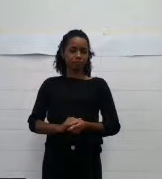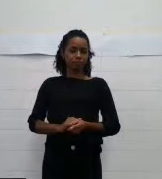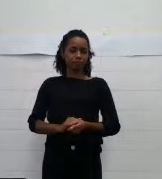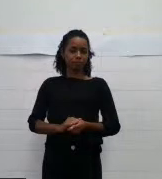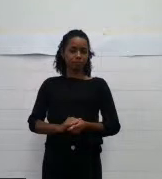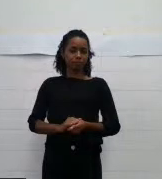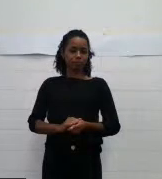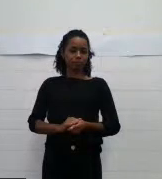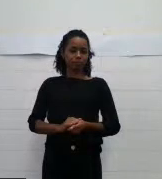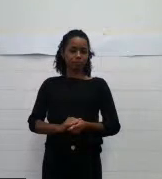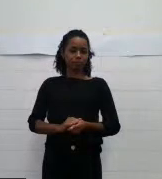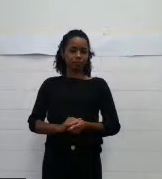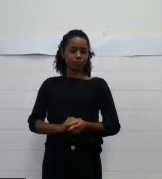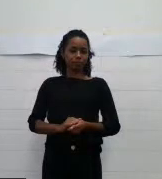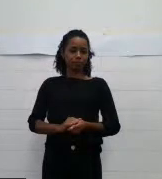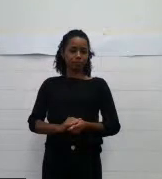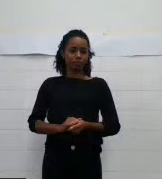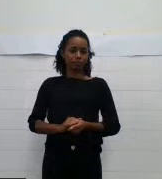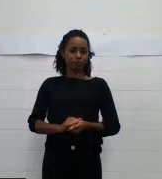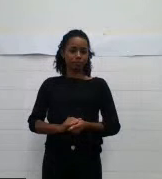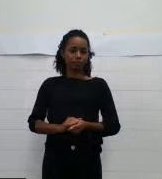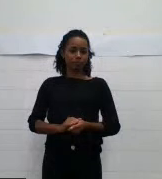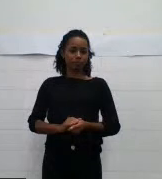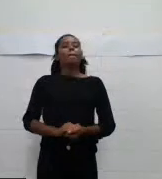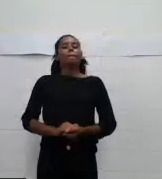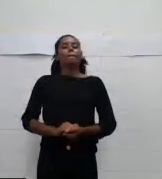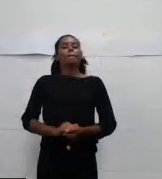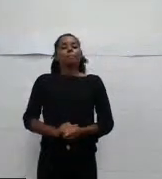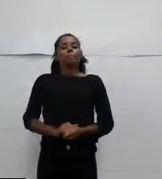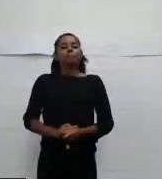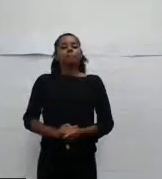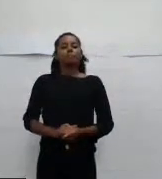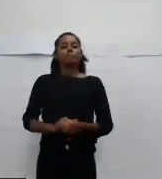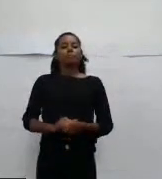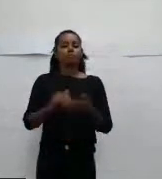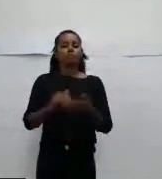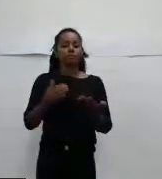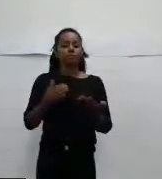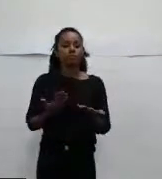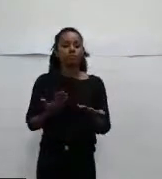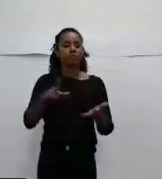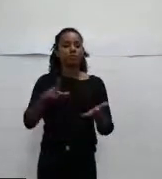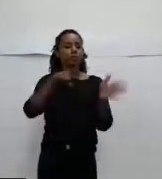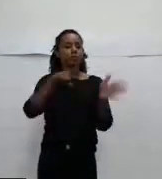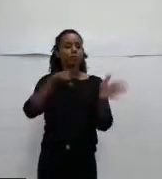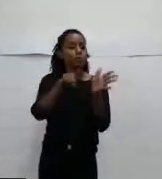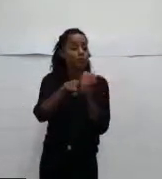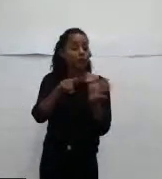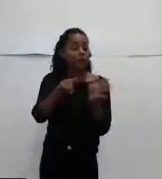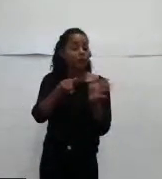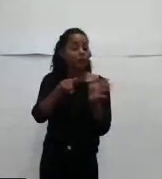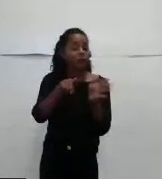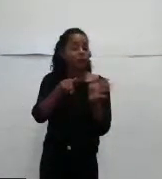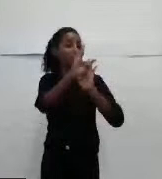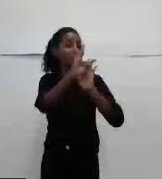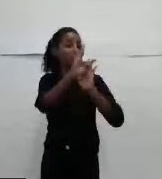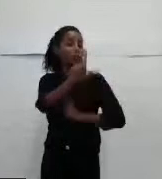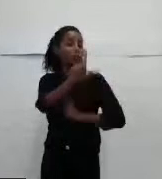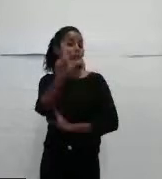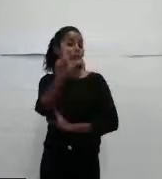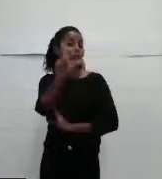por indígenas. A marca da significação e da textualidade no texto literário de autoria